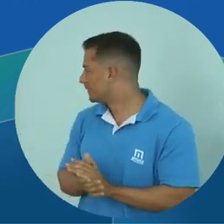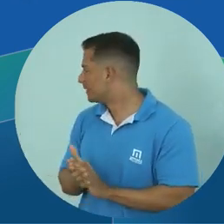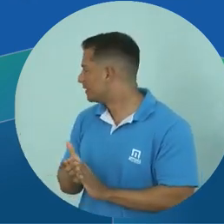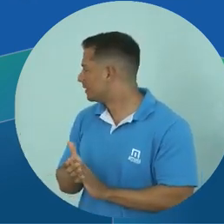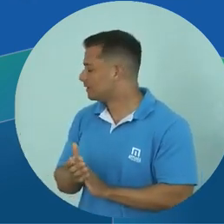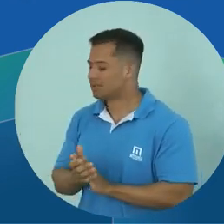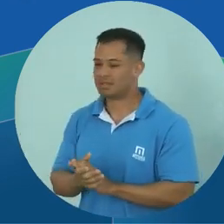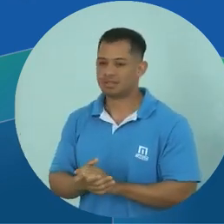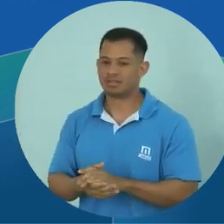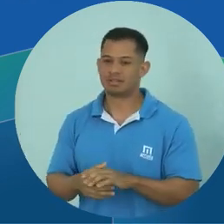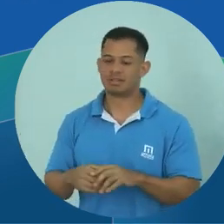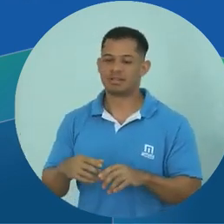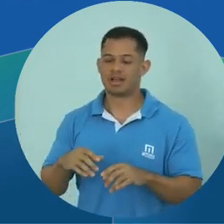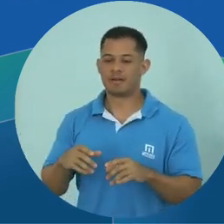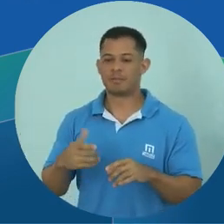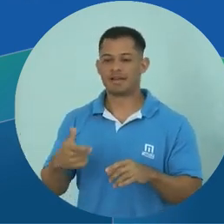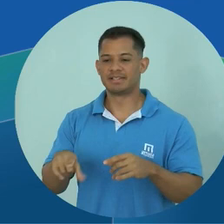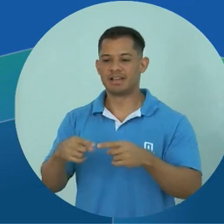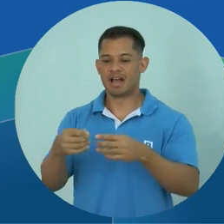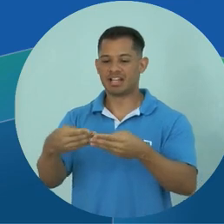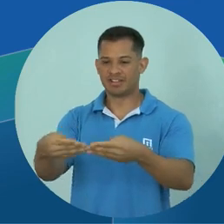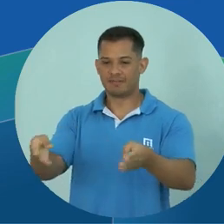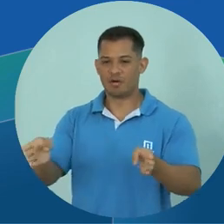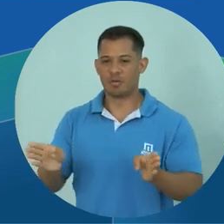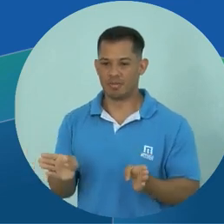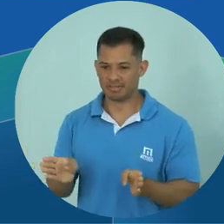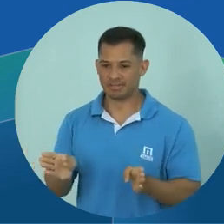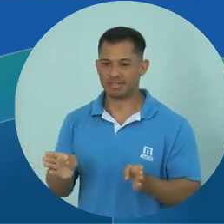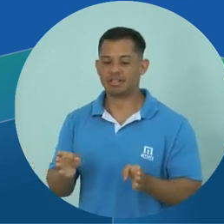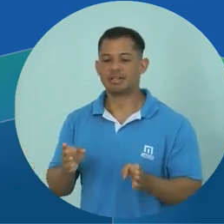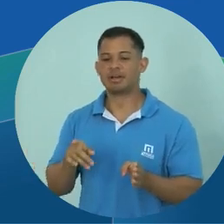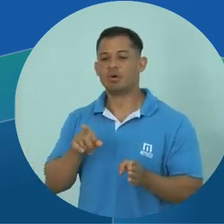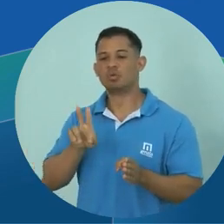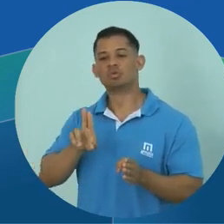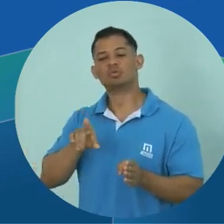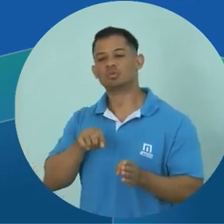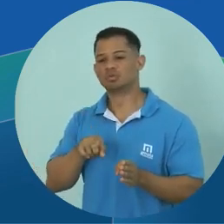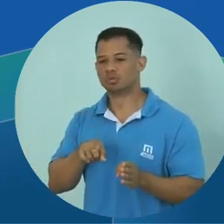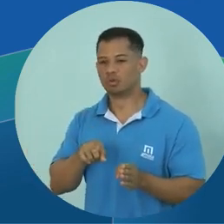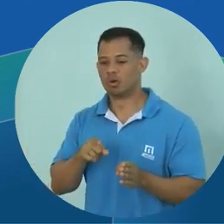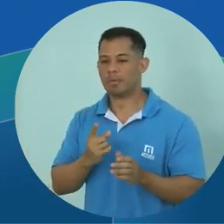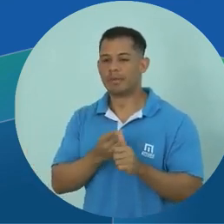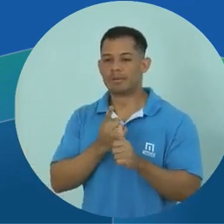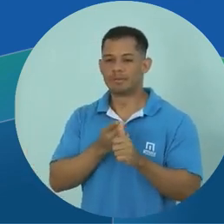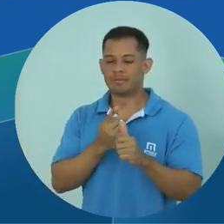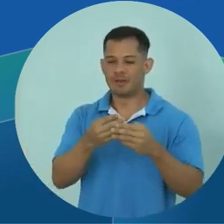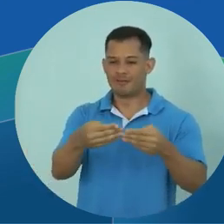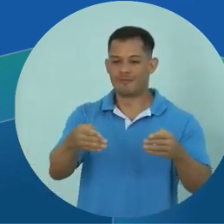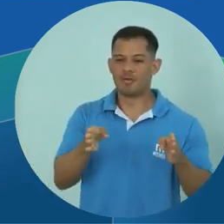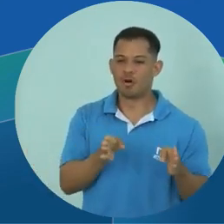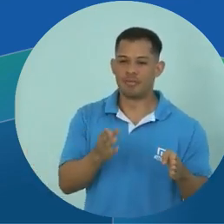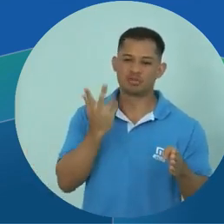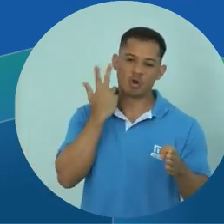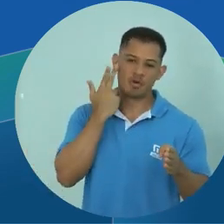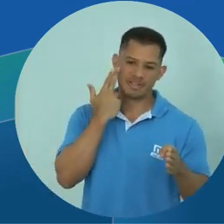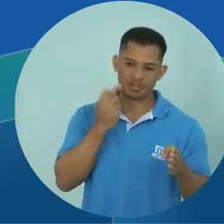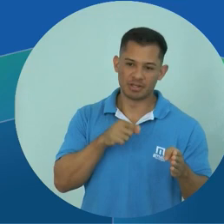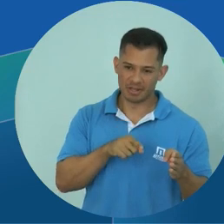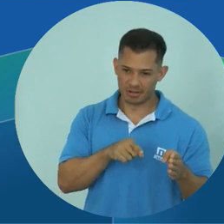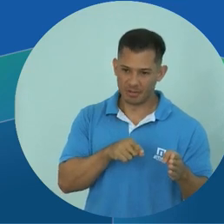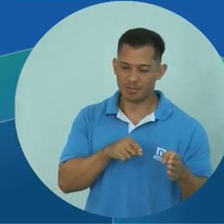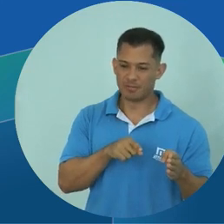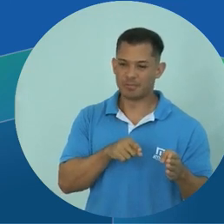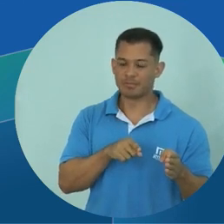As formas, a gente usou... a primeira etapa foi feita com formas convencionais para fazer o arranque,